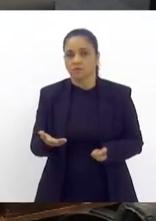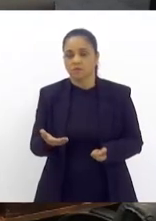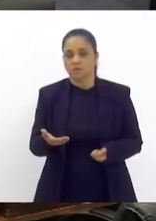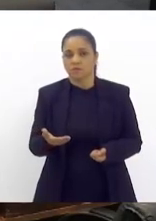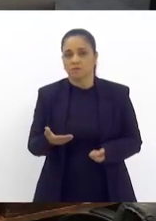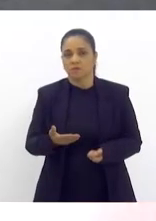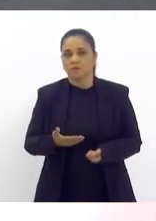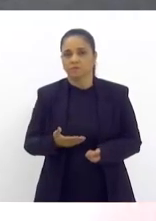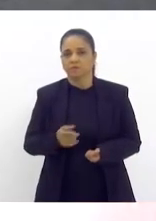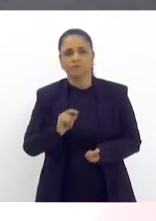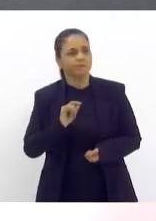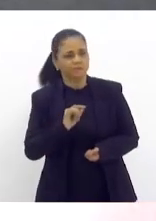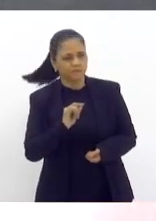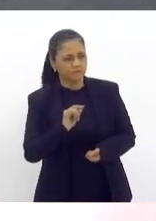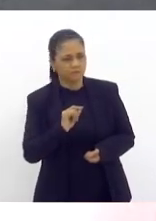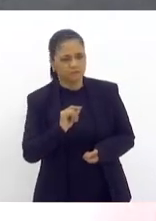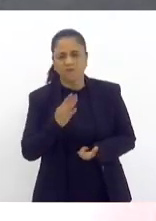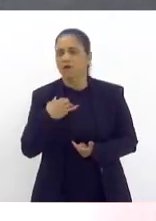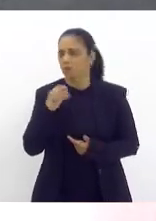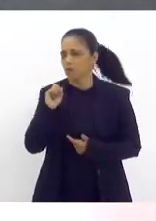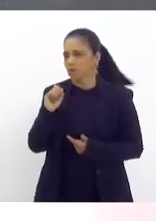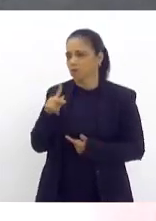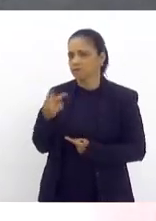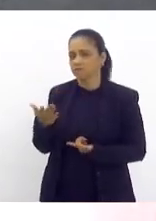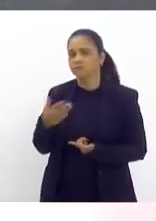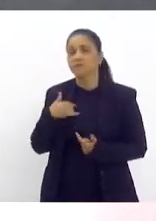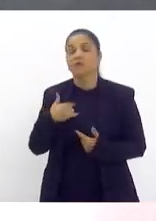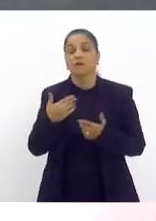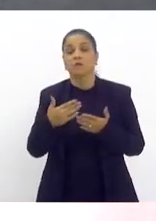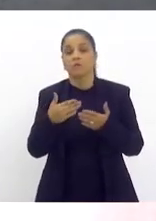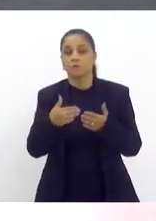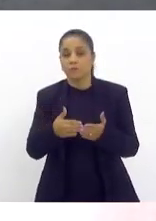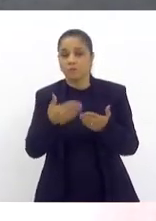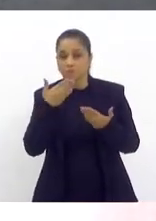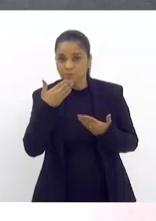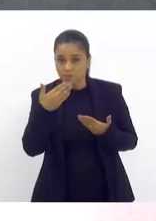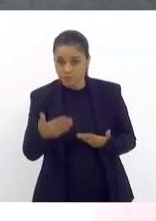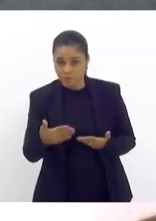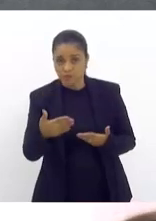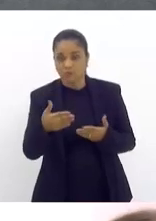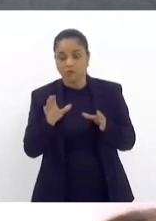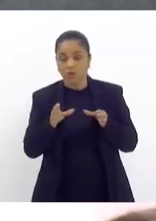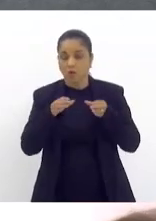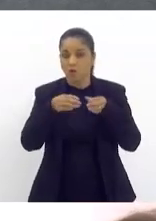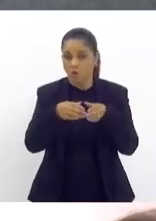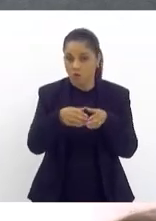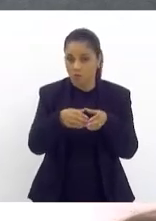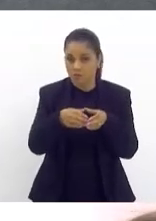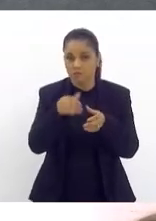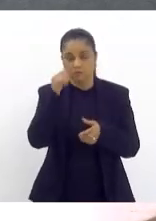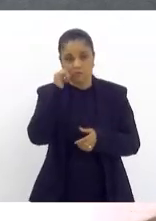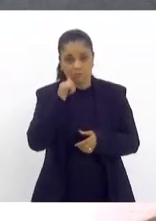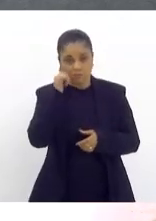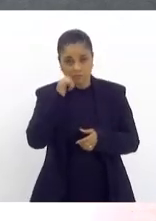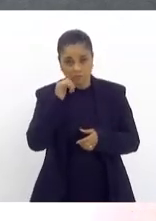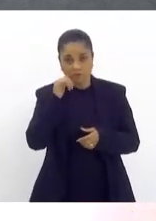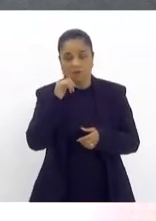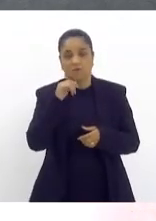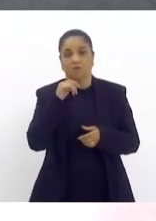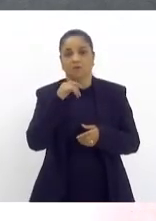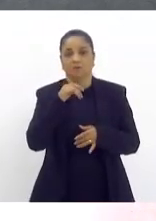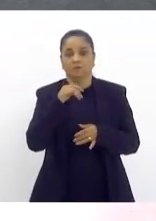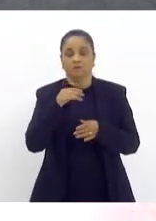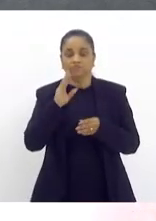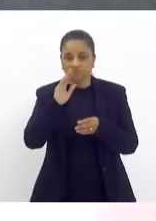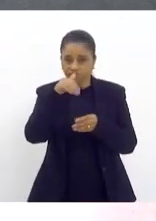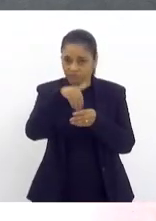Hã? Não, ok. Eu solicitei para que a Comissão da Mulher pudesse dar o parecer, porque esse